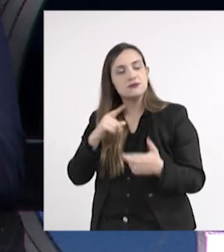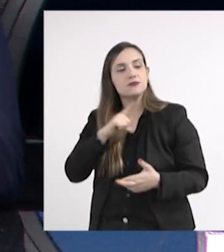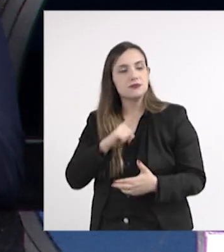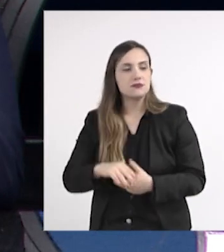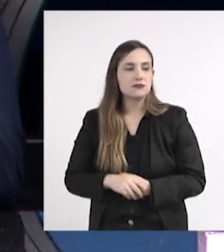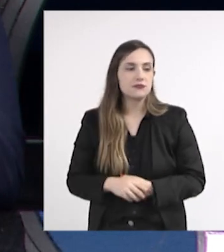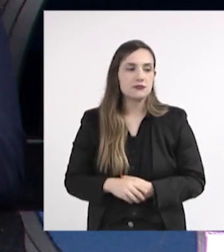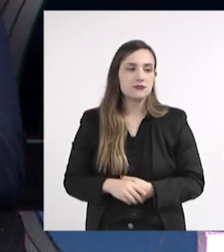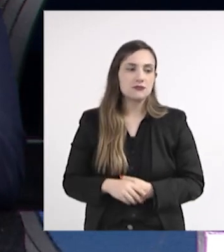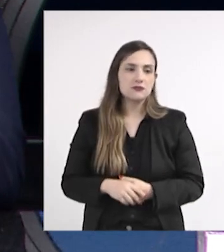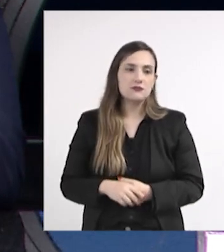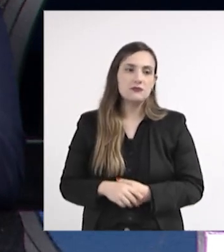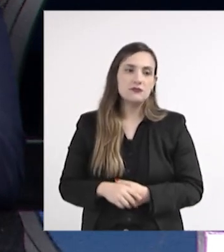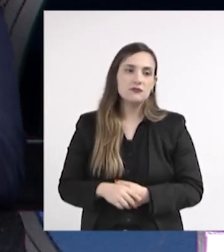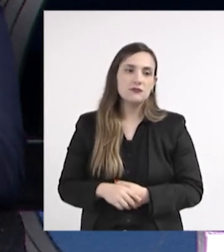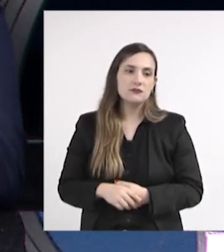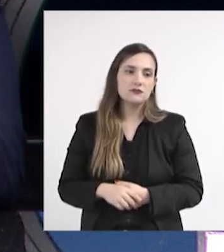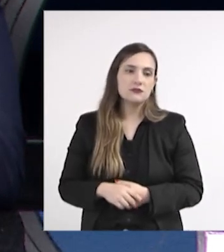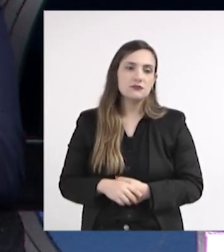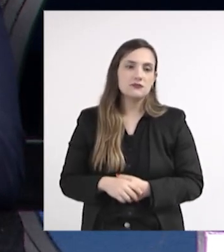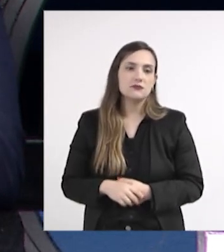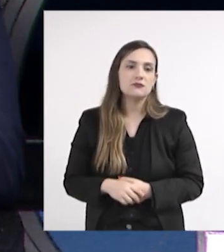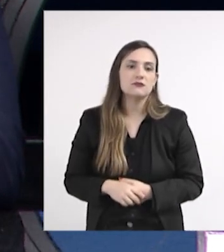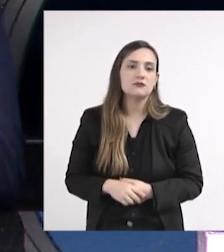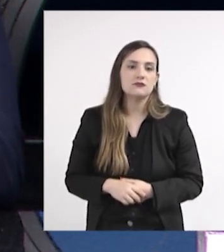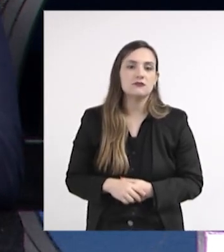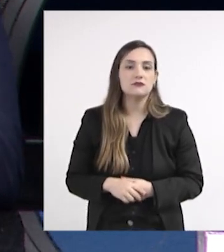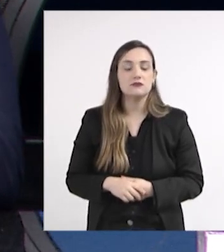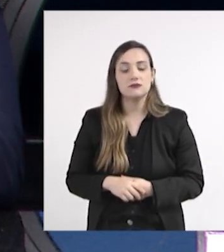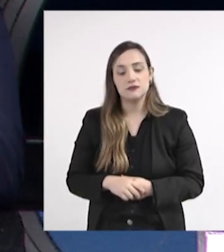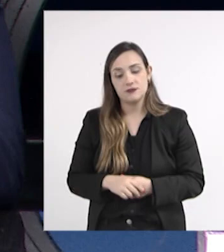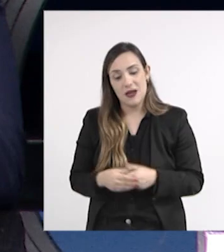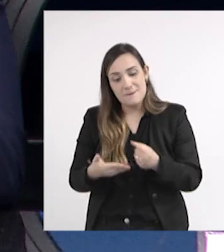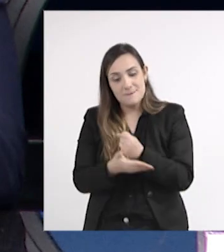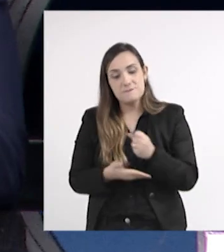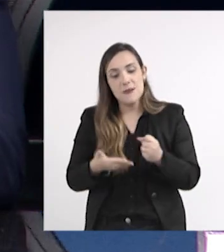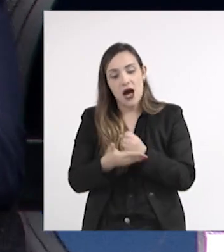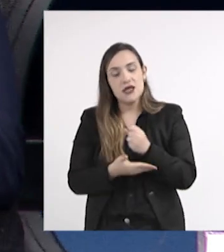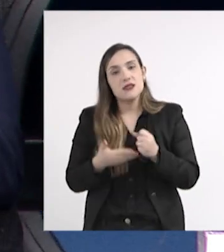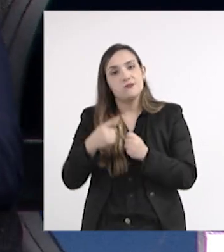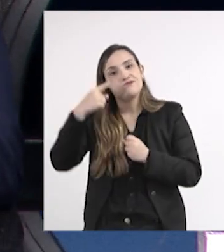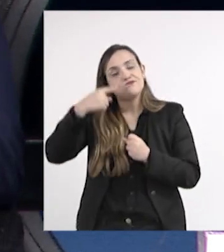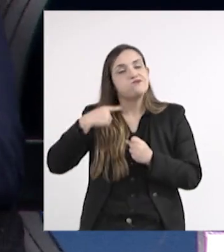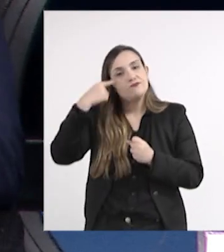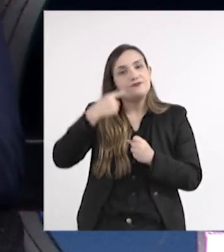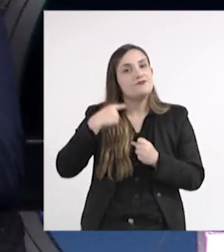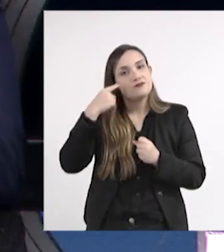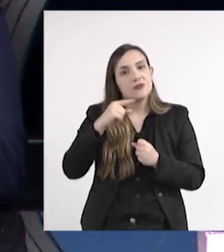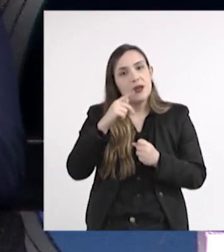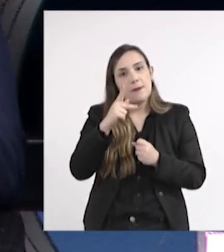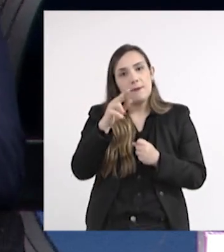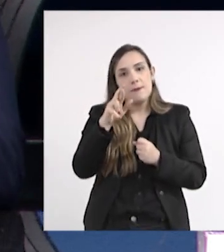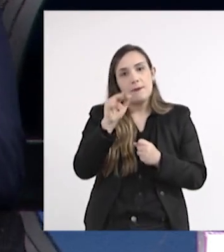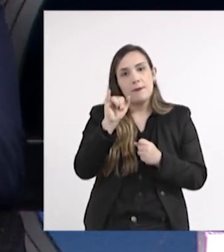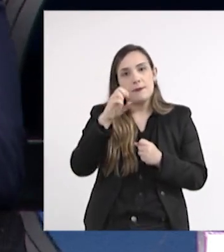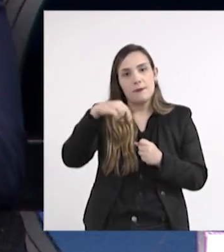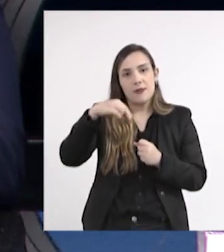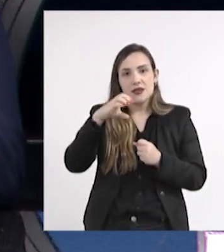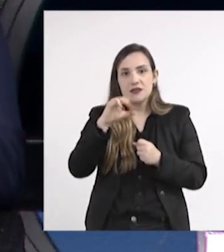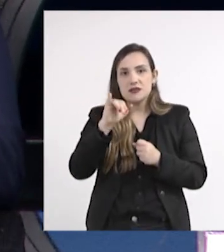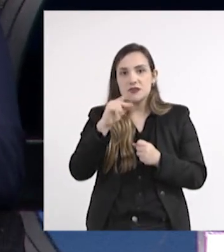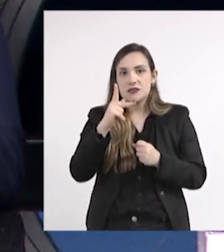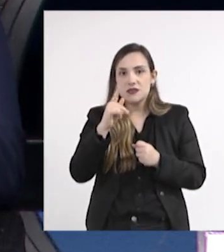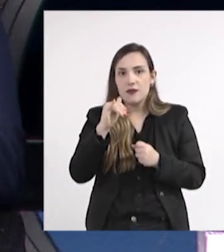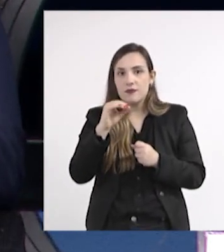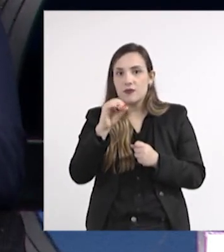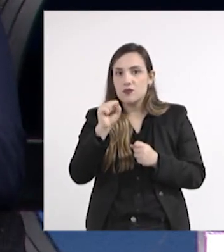contratual, porque os princípios gerais de licitações orientam a concessão